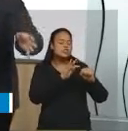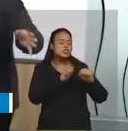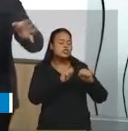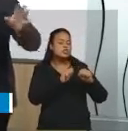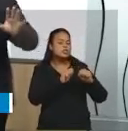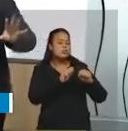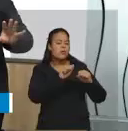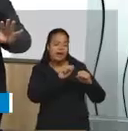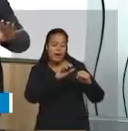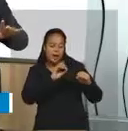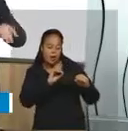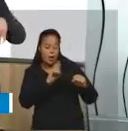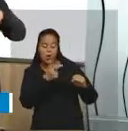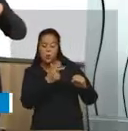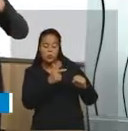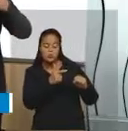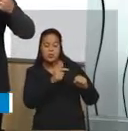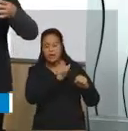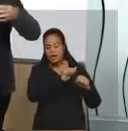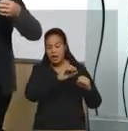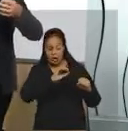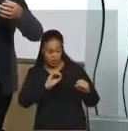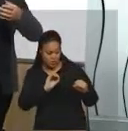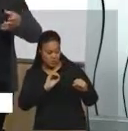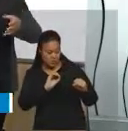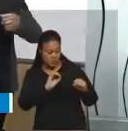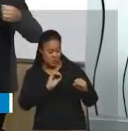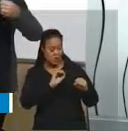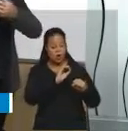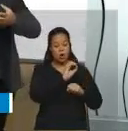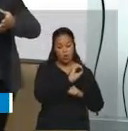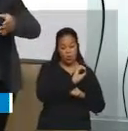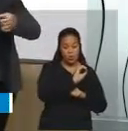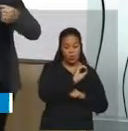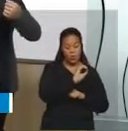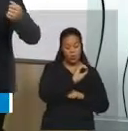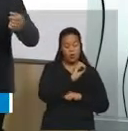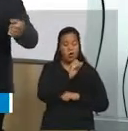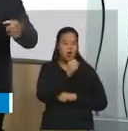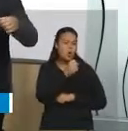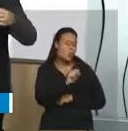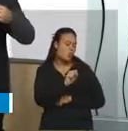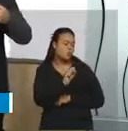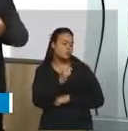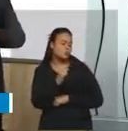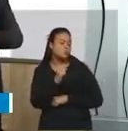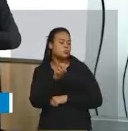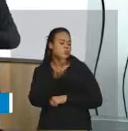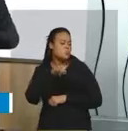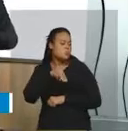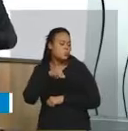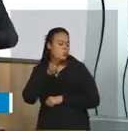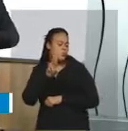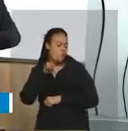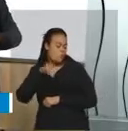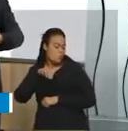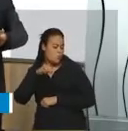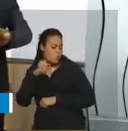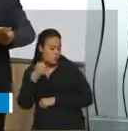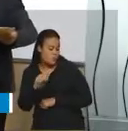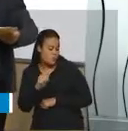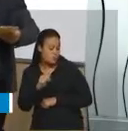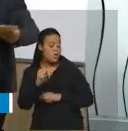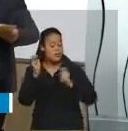definido ou indefinido, ou seja, tiver a presença de o, de os, de um ou de uns, você